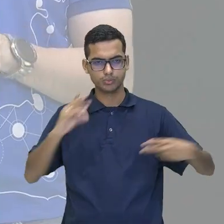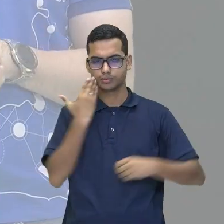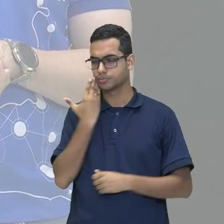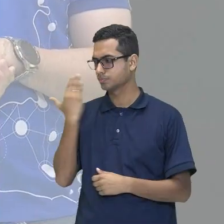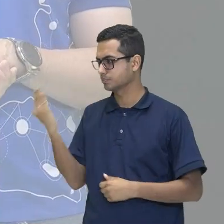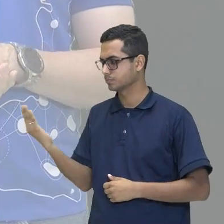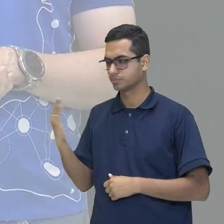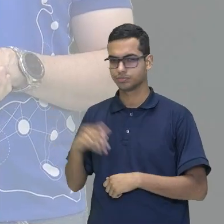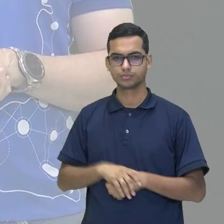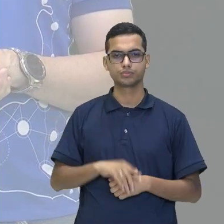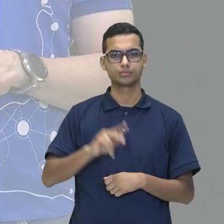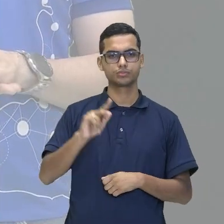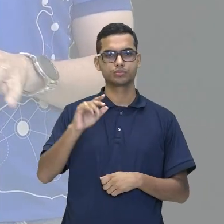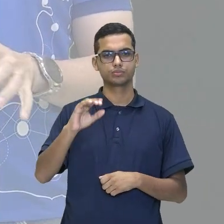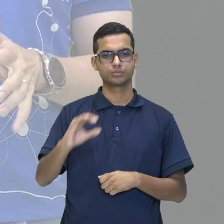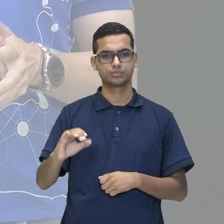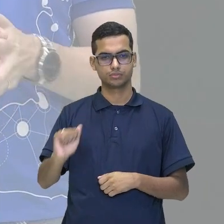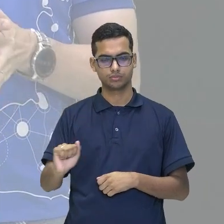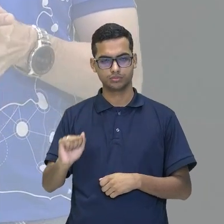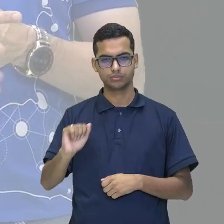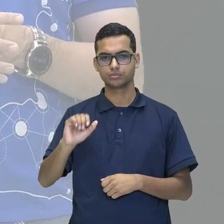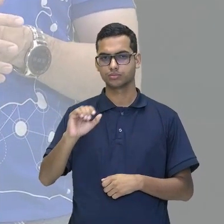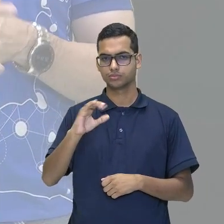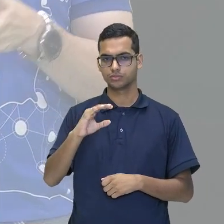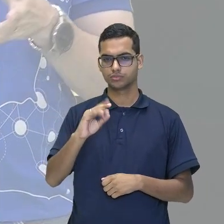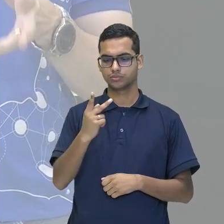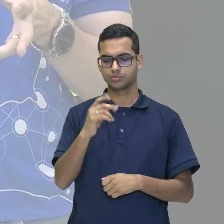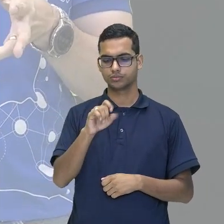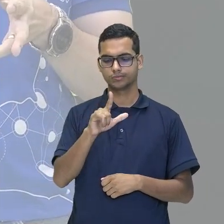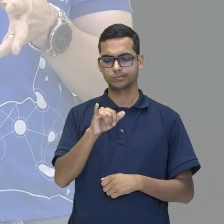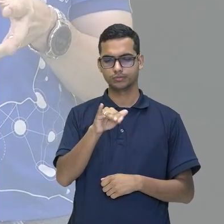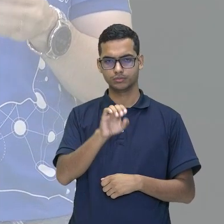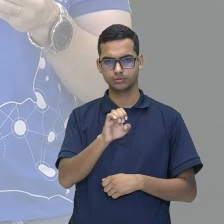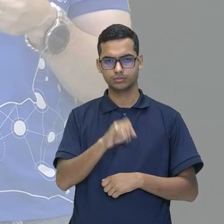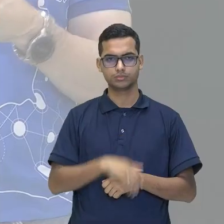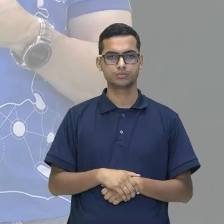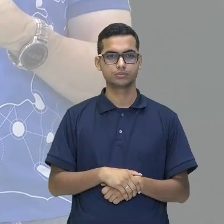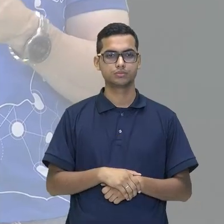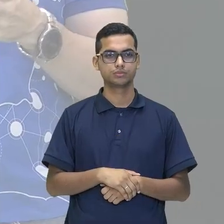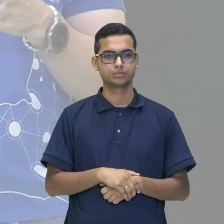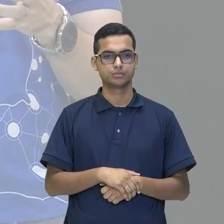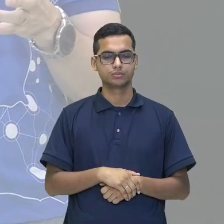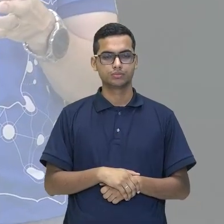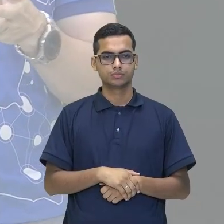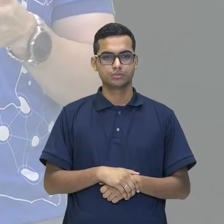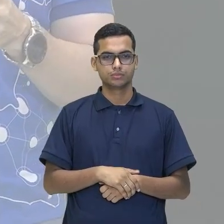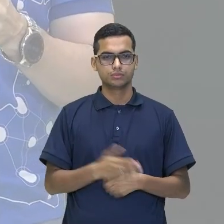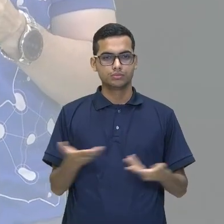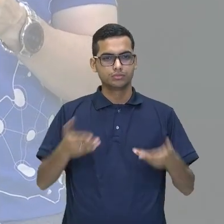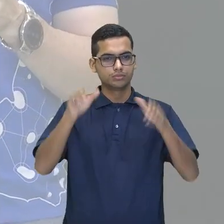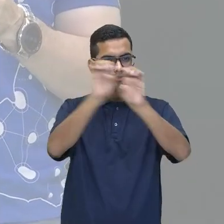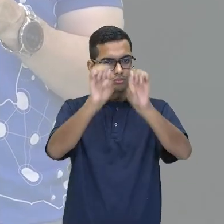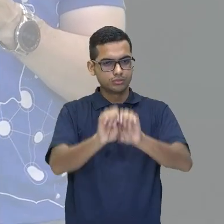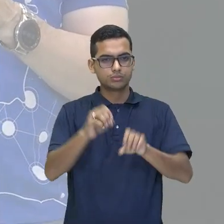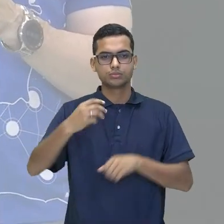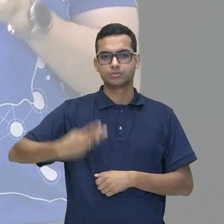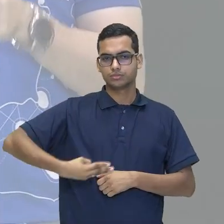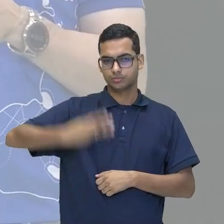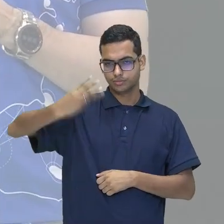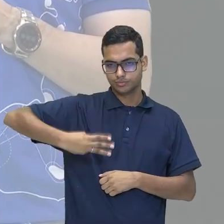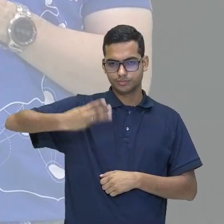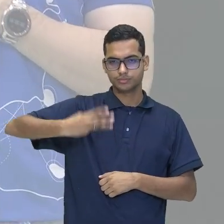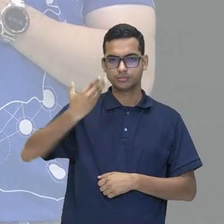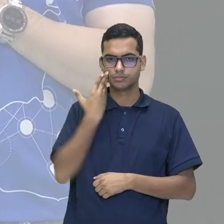tá? Nós também temos aí a terciária. Essa terciária é importante entender que note